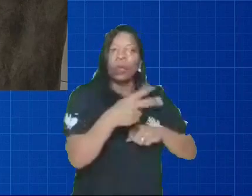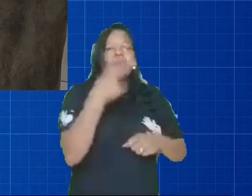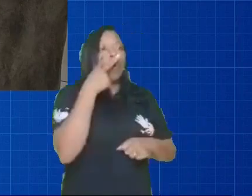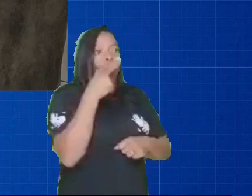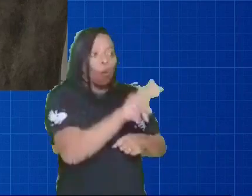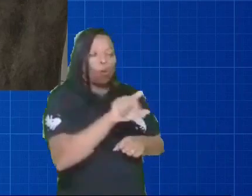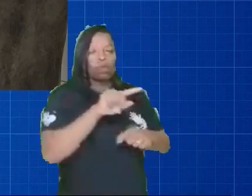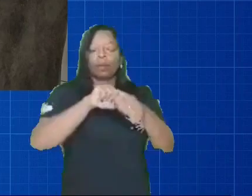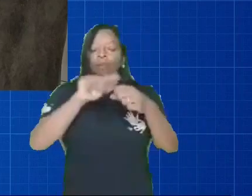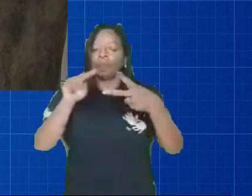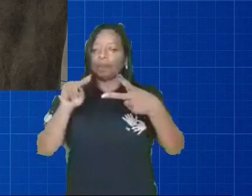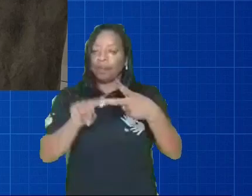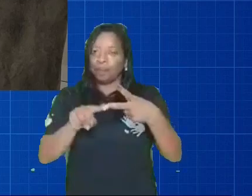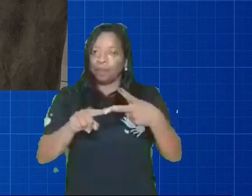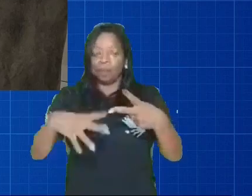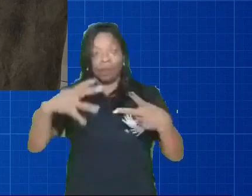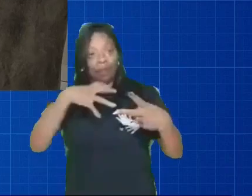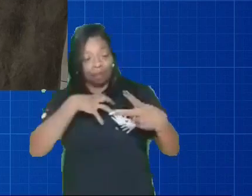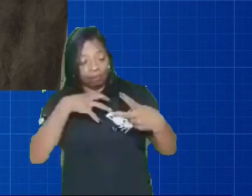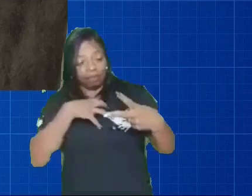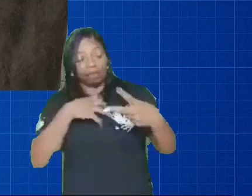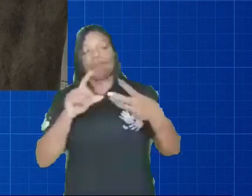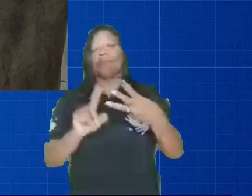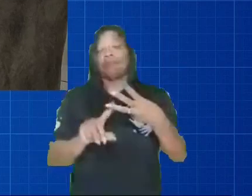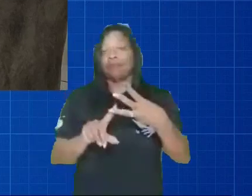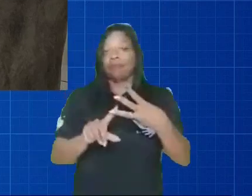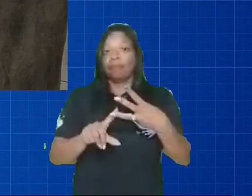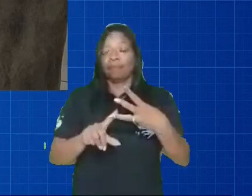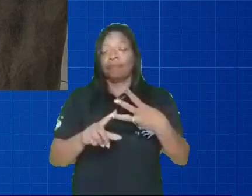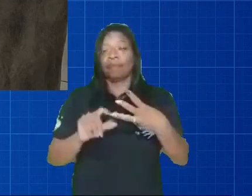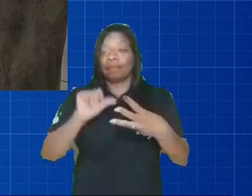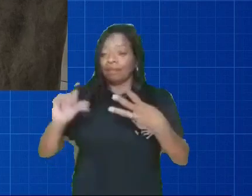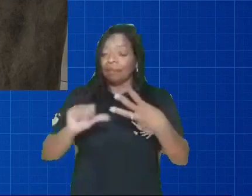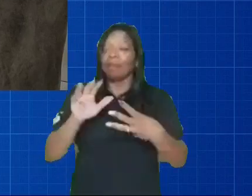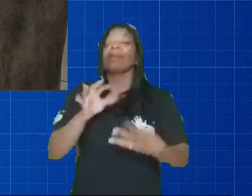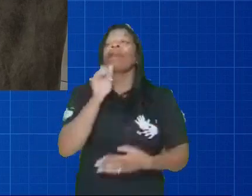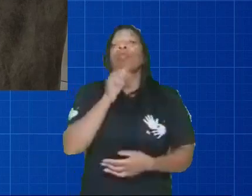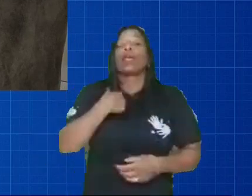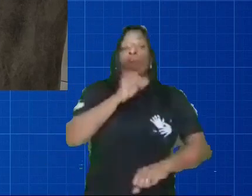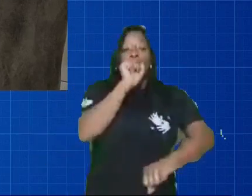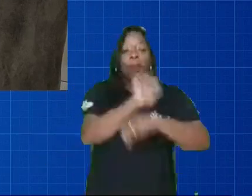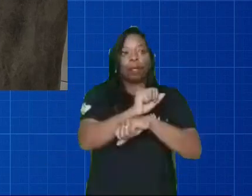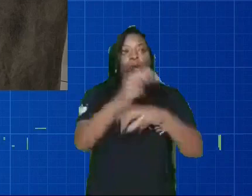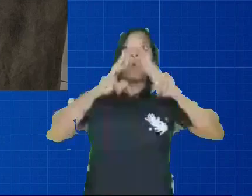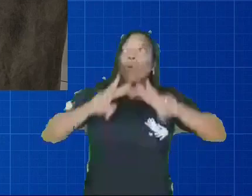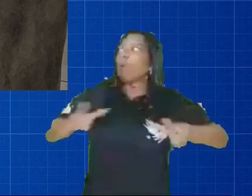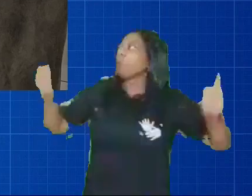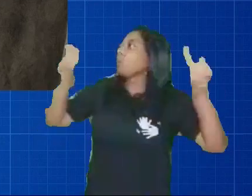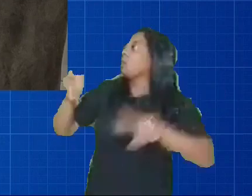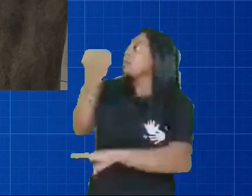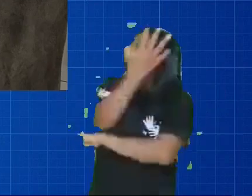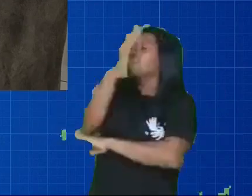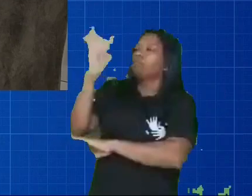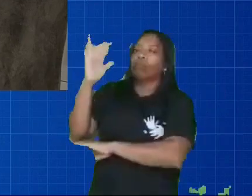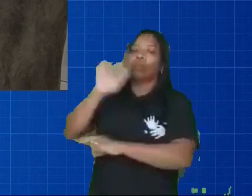sentido, né? Então, assim, vou parar para olhar o que está acontecendo com o meio ambiente, né? Vou parar para explicar o que está acontecendo